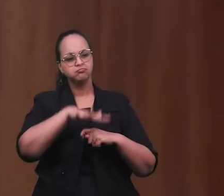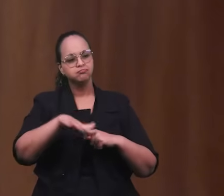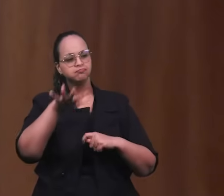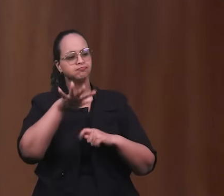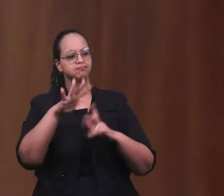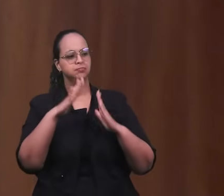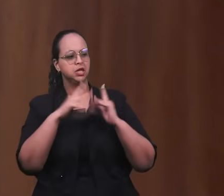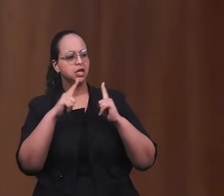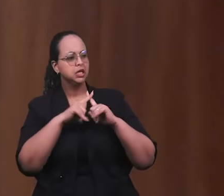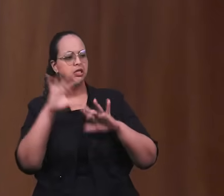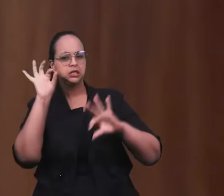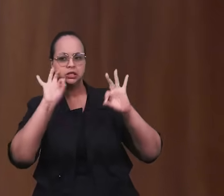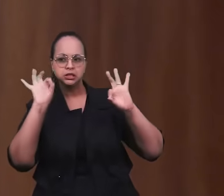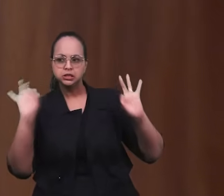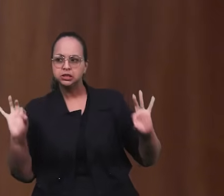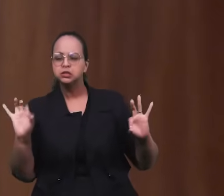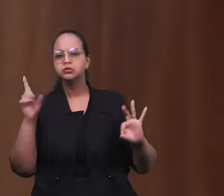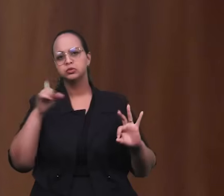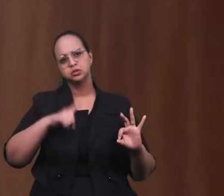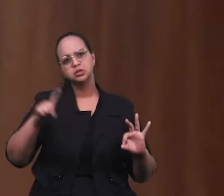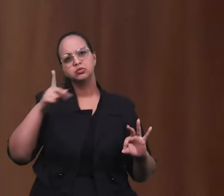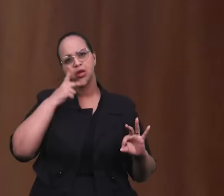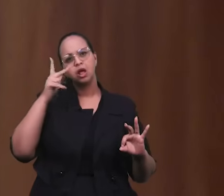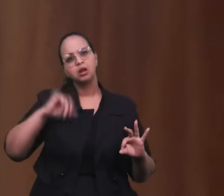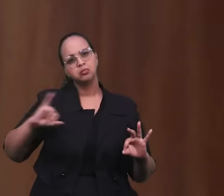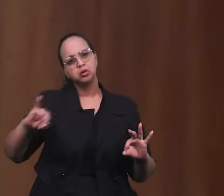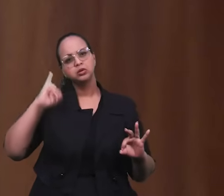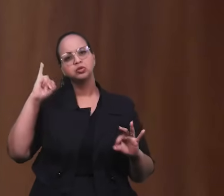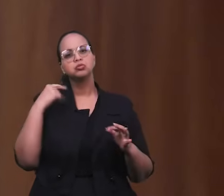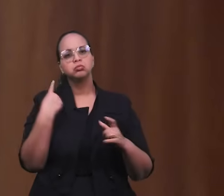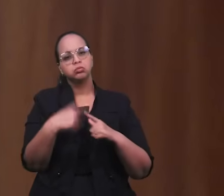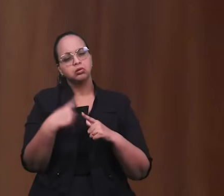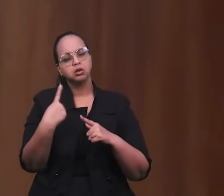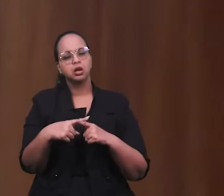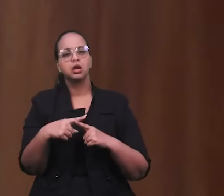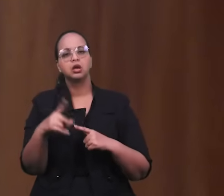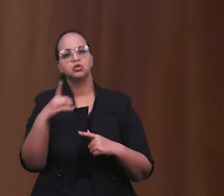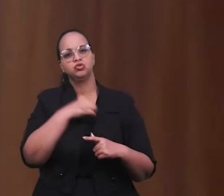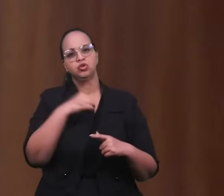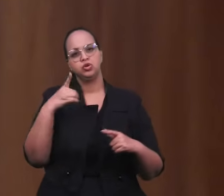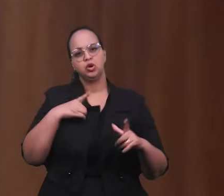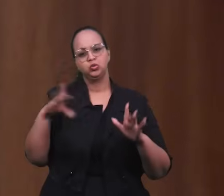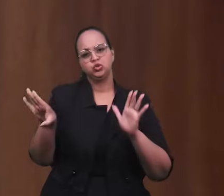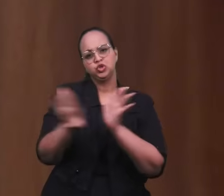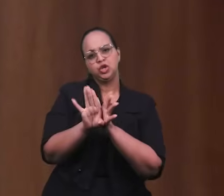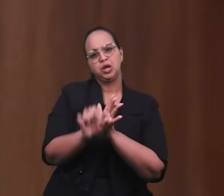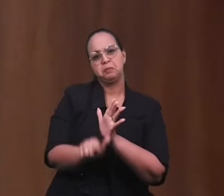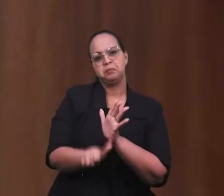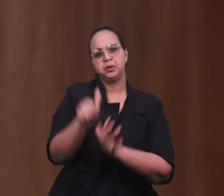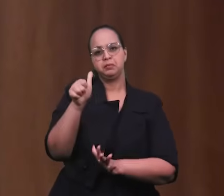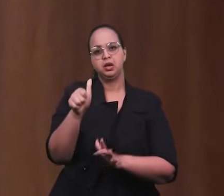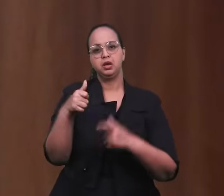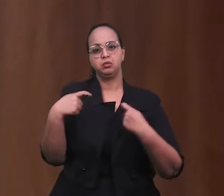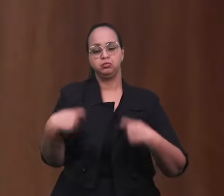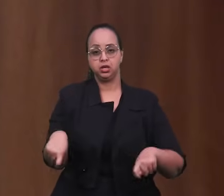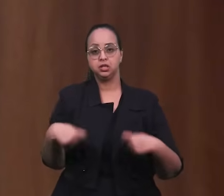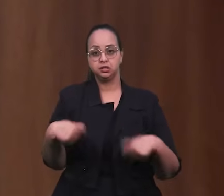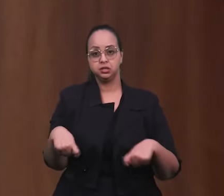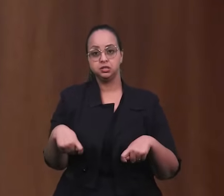Senhor. Vocês deram aqui uma introdução muito importante. O diácono ele tem que ser o primeiro a chegar. Né? E